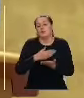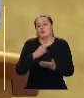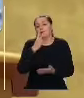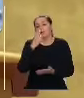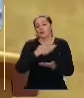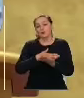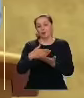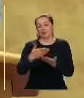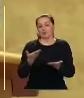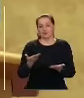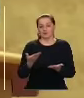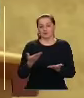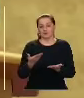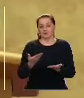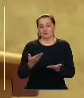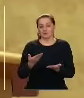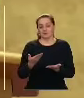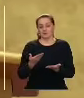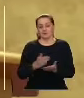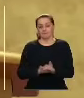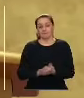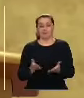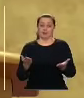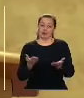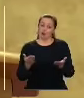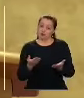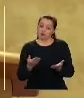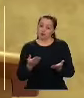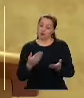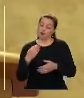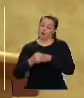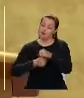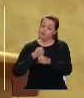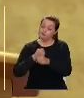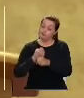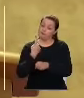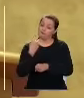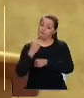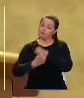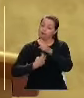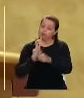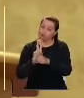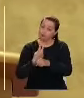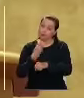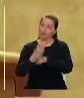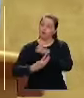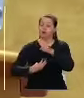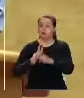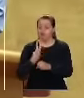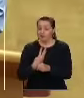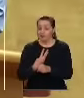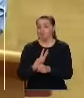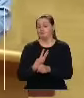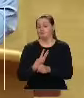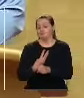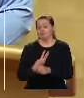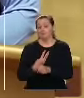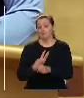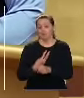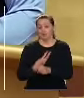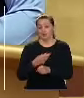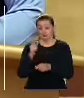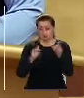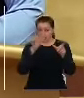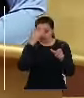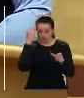Não tinha ontem. Agora vai passar um ano, passa 2 anos, passam 3 anos. O ser humano tem ontem, tem ano passado, tem